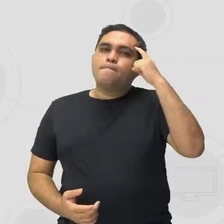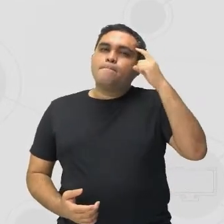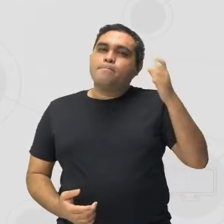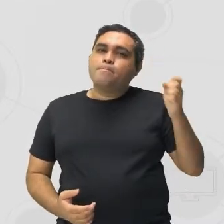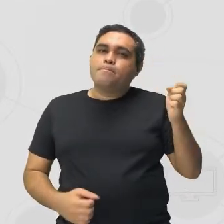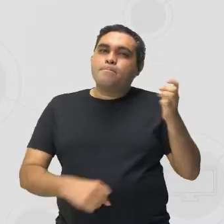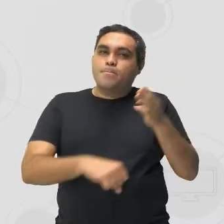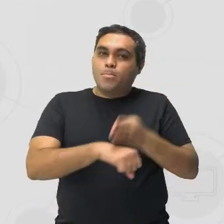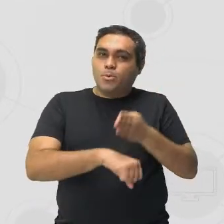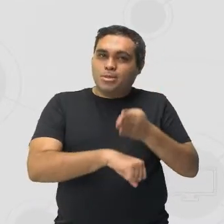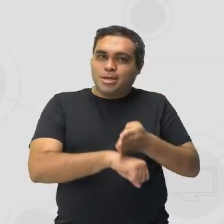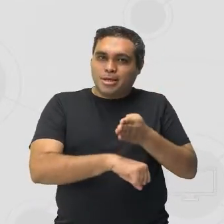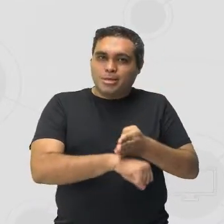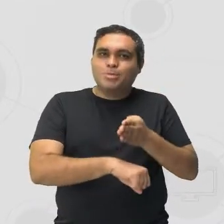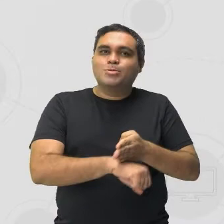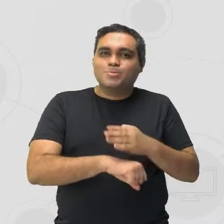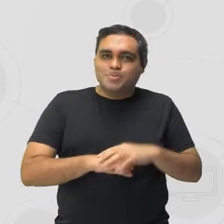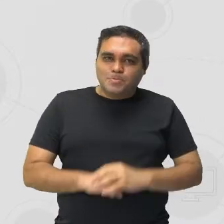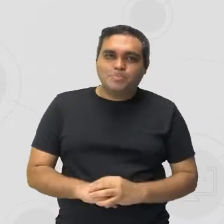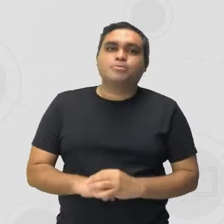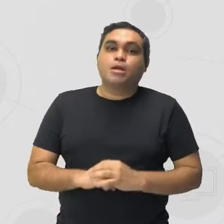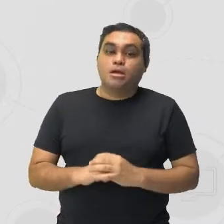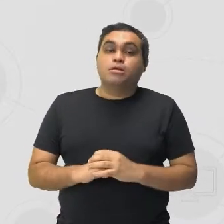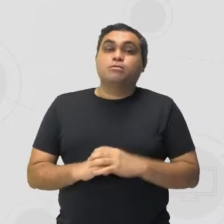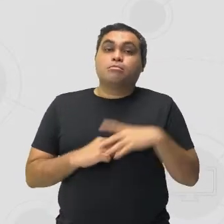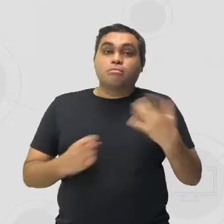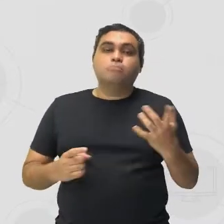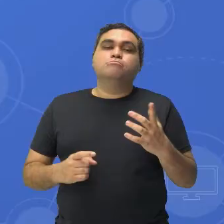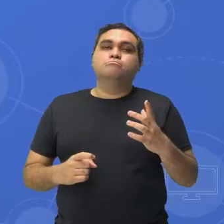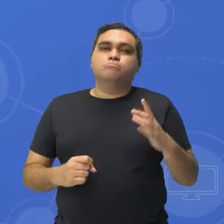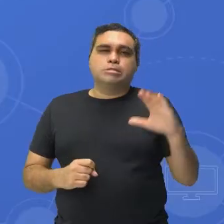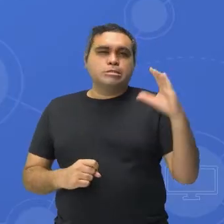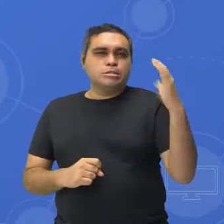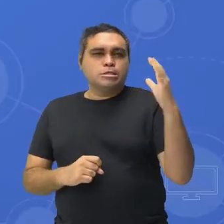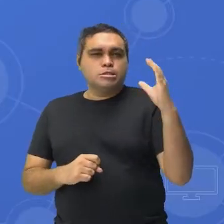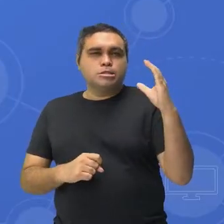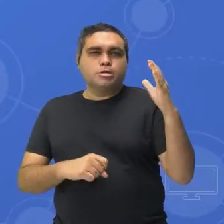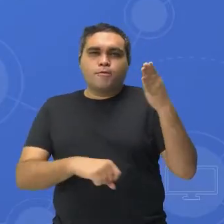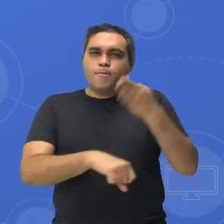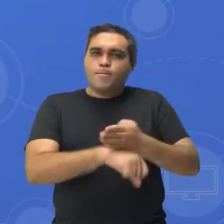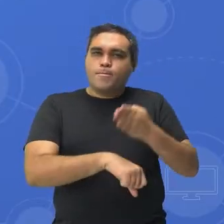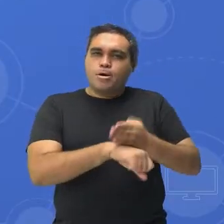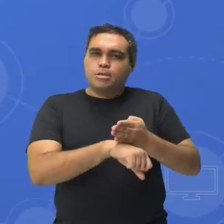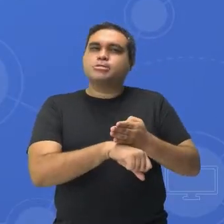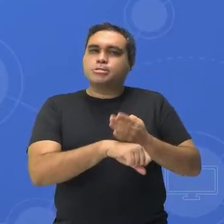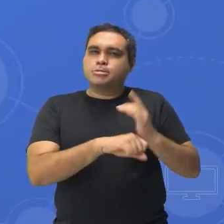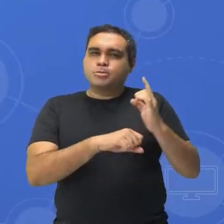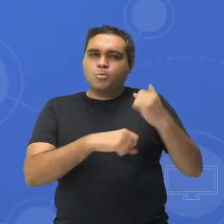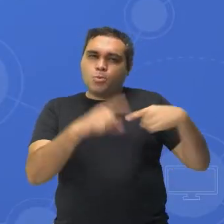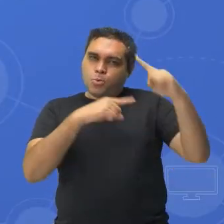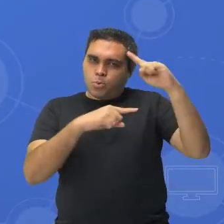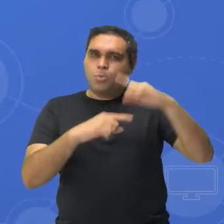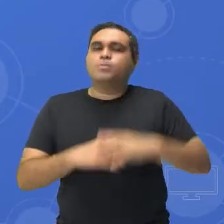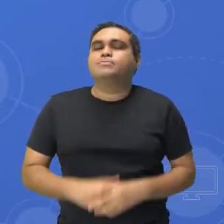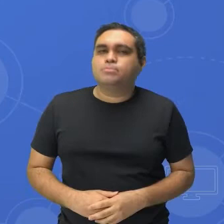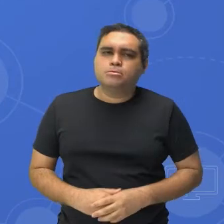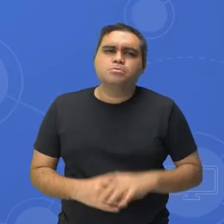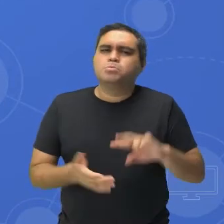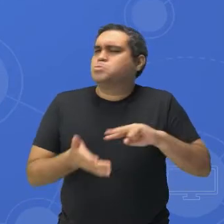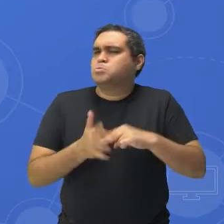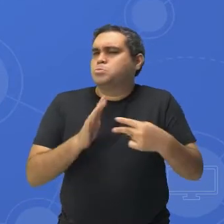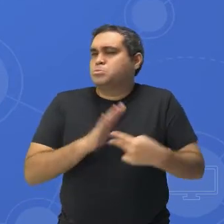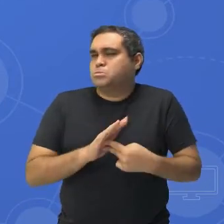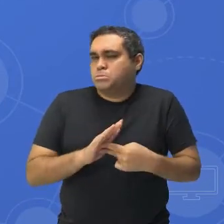revolução científica moderna. Olha só, o nome já é pesado, uma revolução científica moderna. O que significa